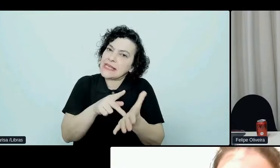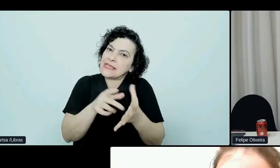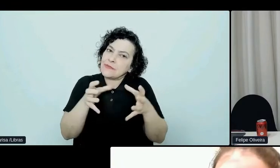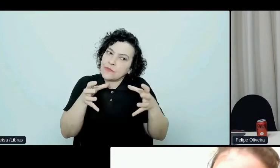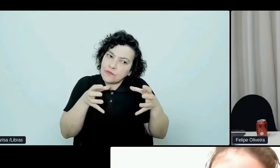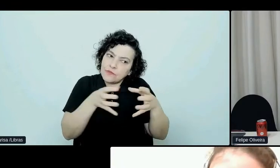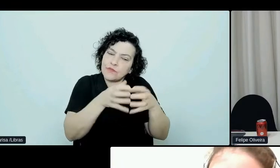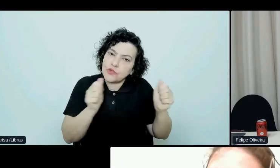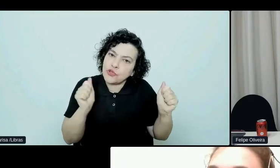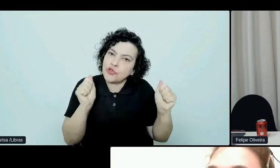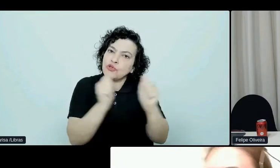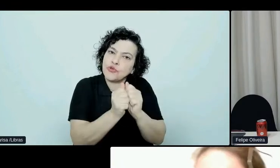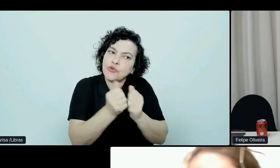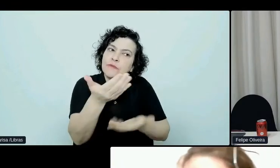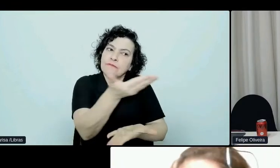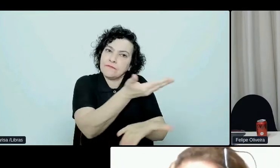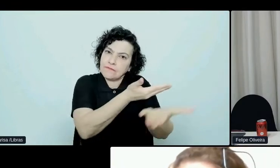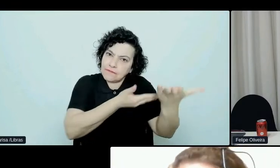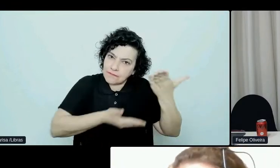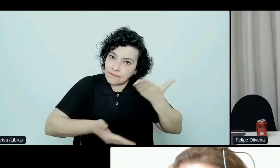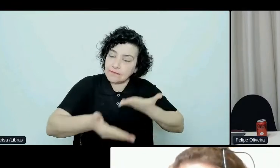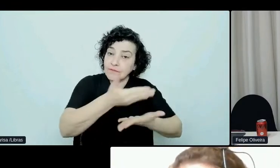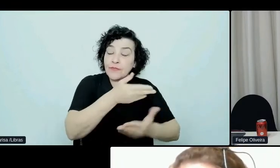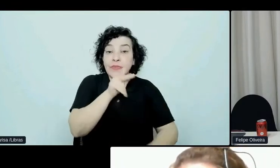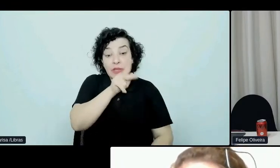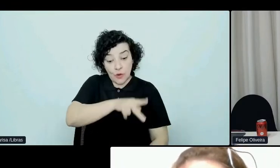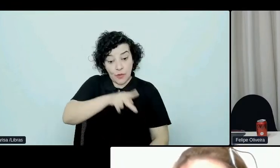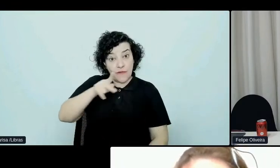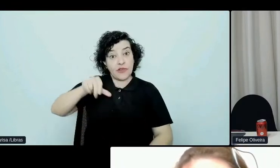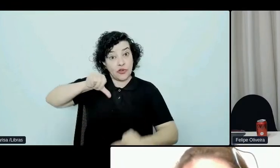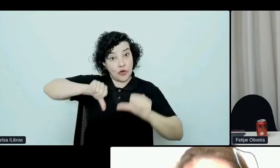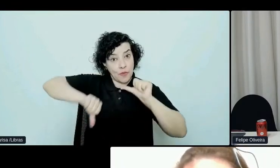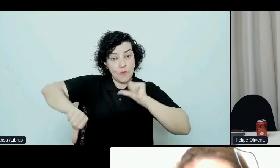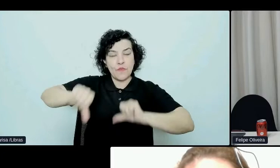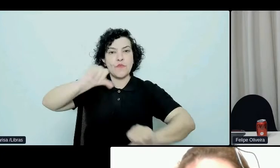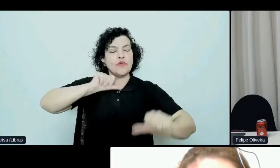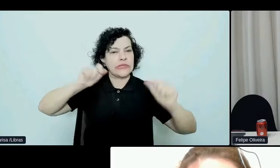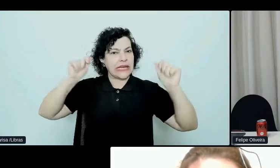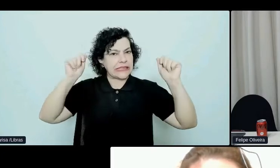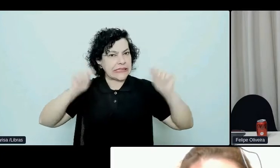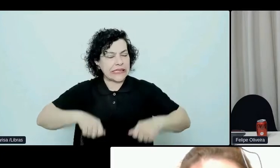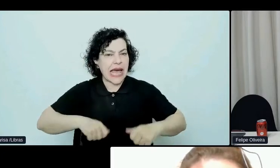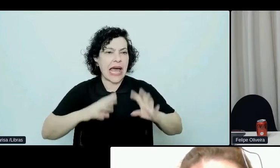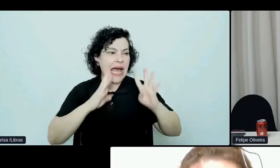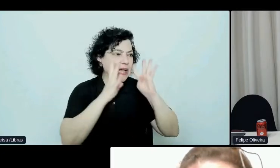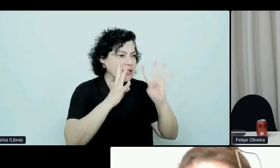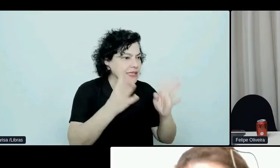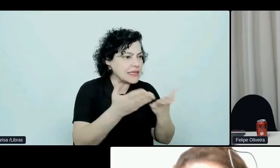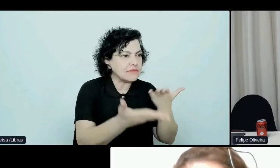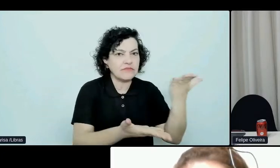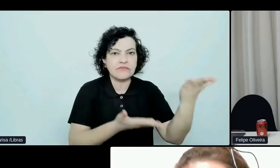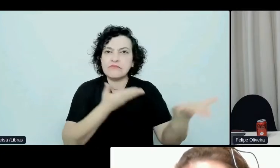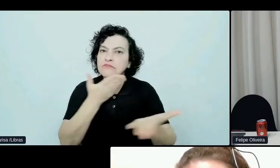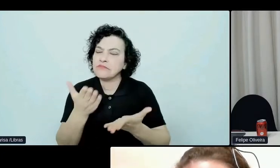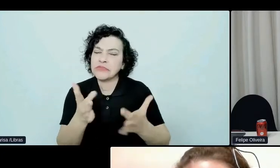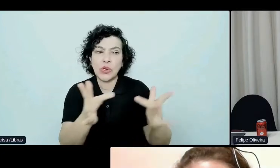coisa, é mais uma coisa que eu li. E tudo bem, se culpa a vida, tinha que ler, e não causa aquele